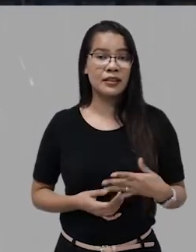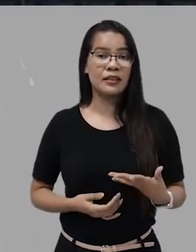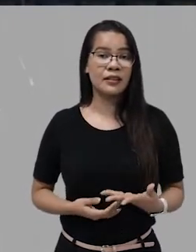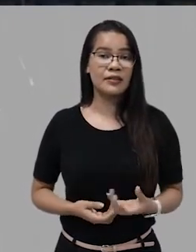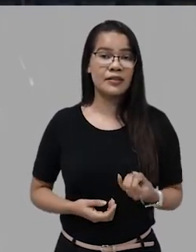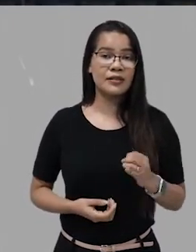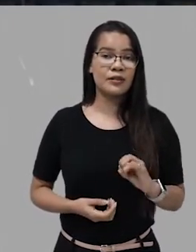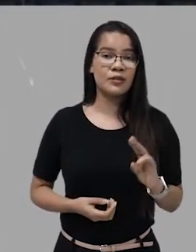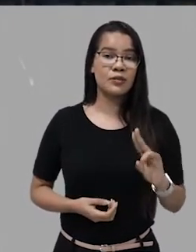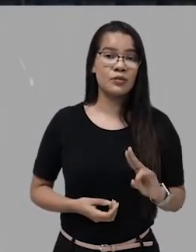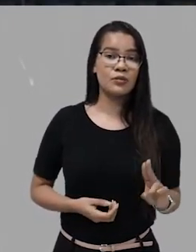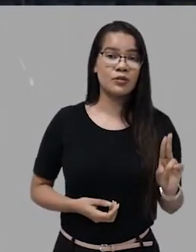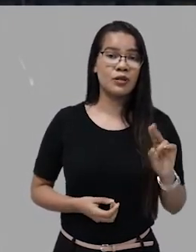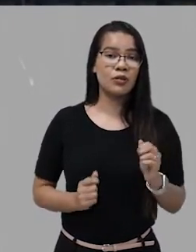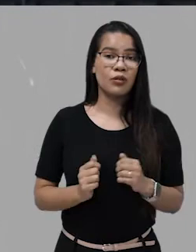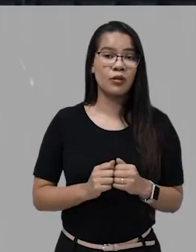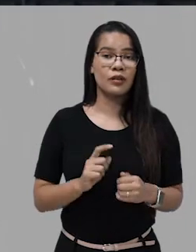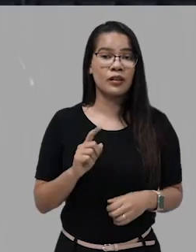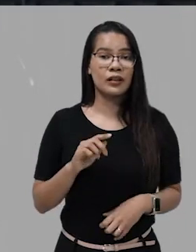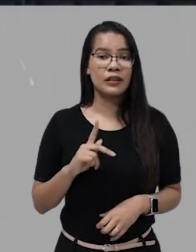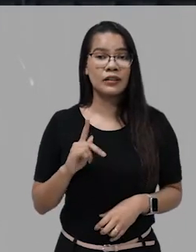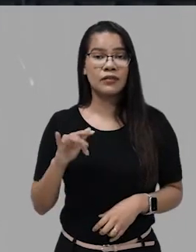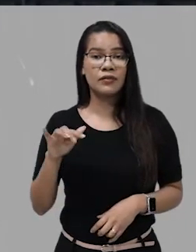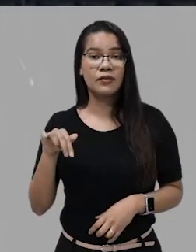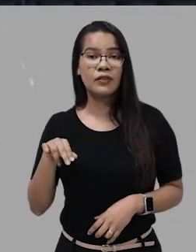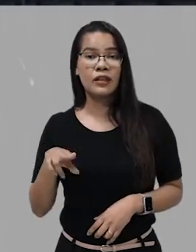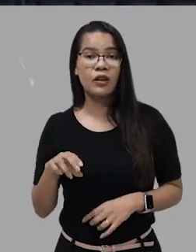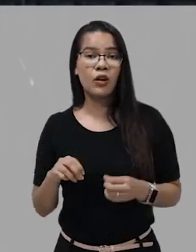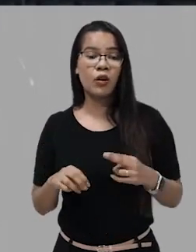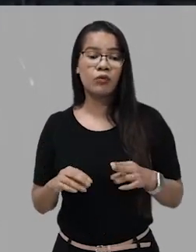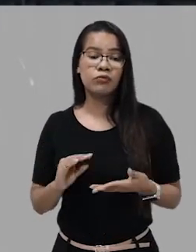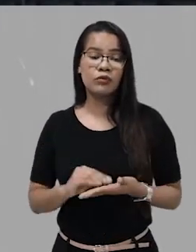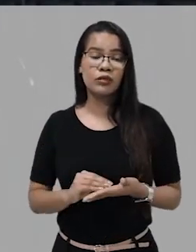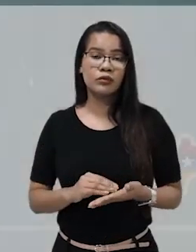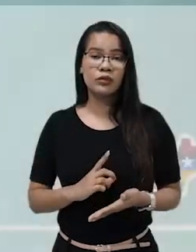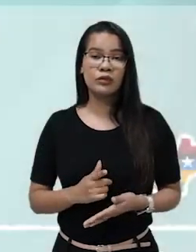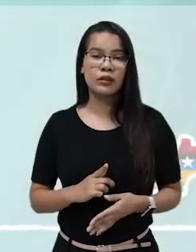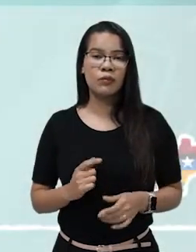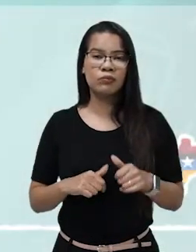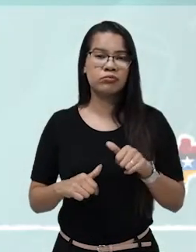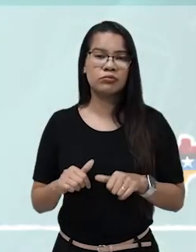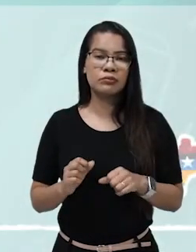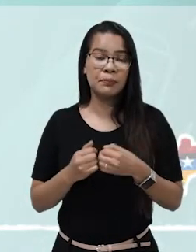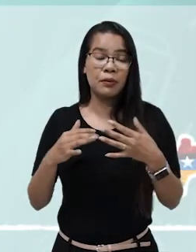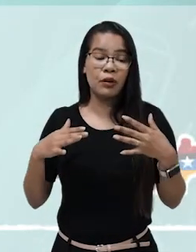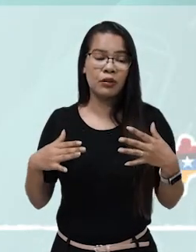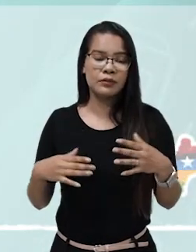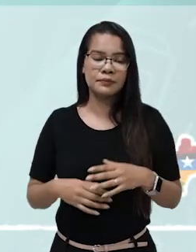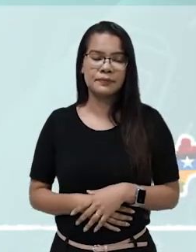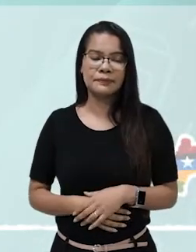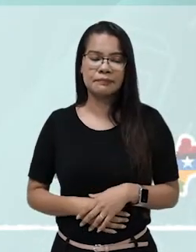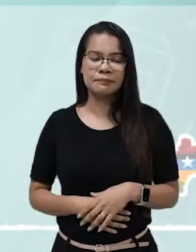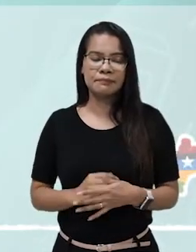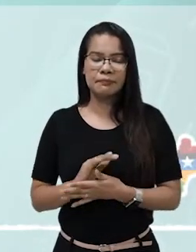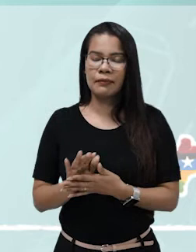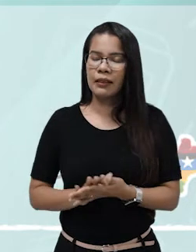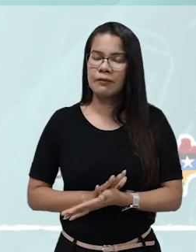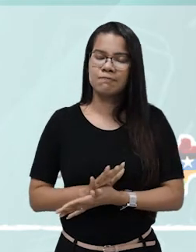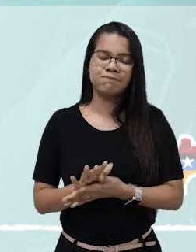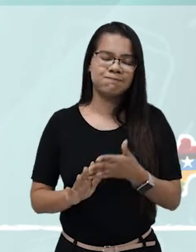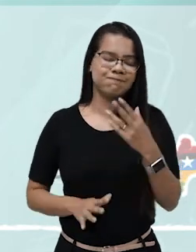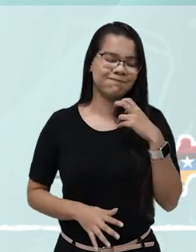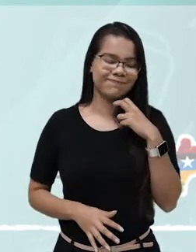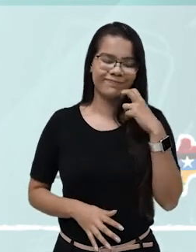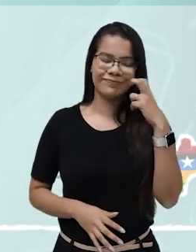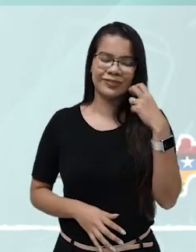hífen ou sem hífen, não vai trazer assim, grandes modificações, não. Nada mais vergonhoso do que o nosso